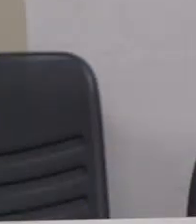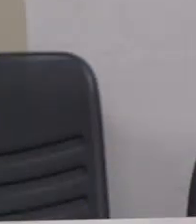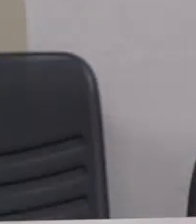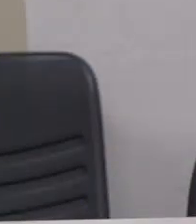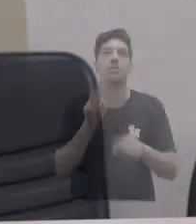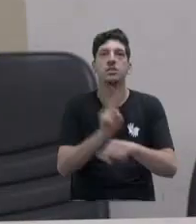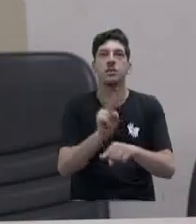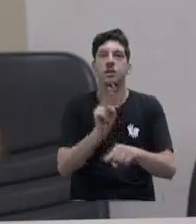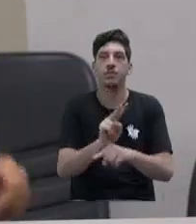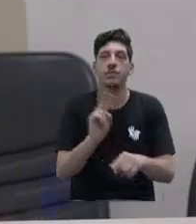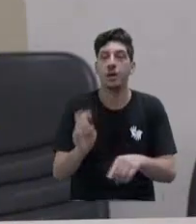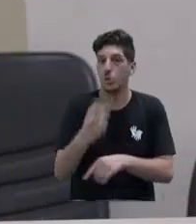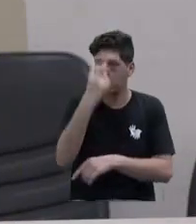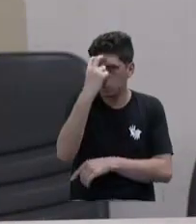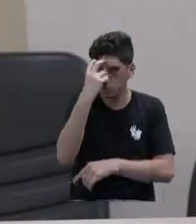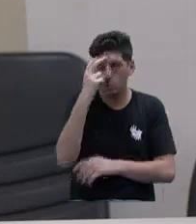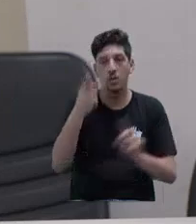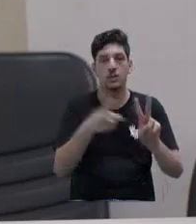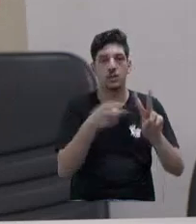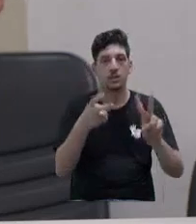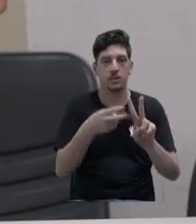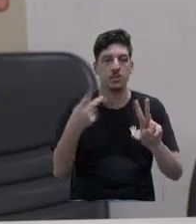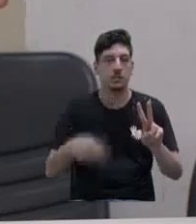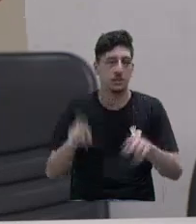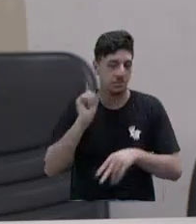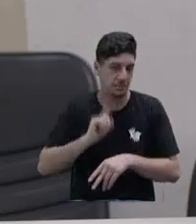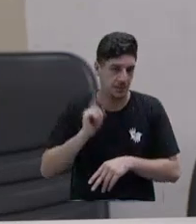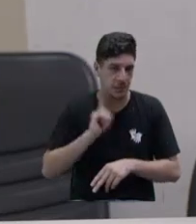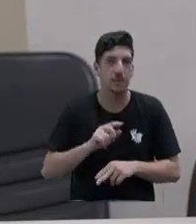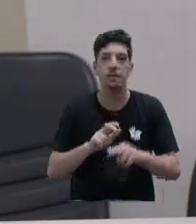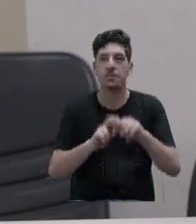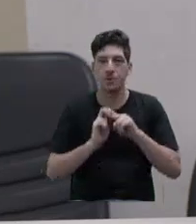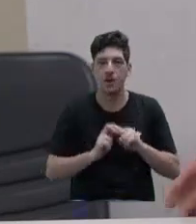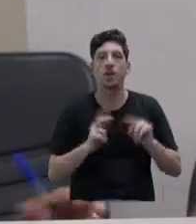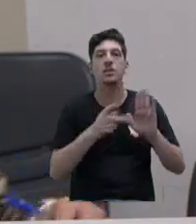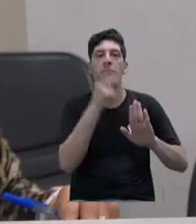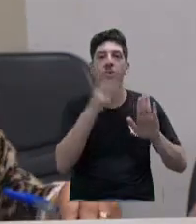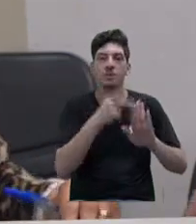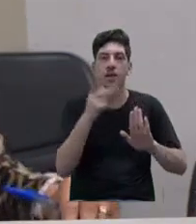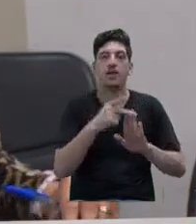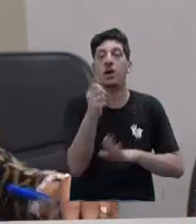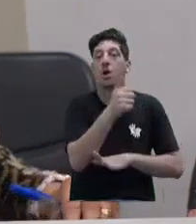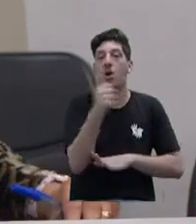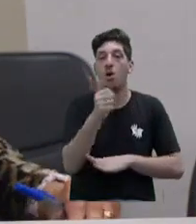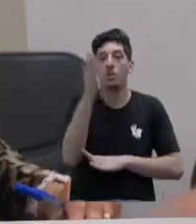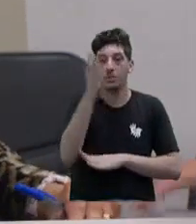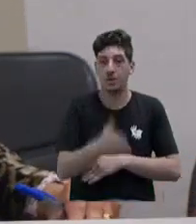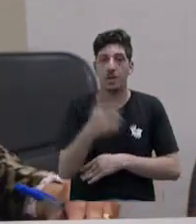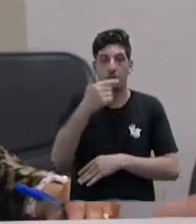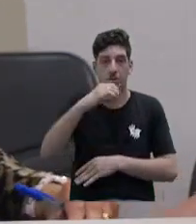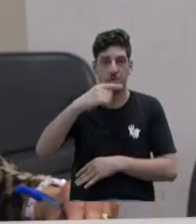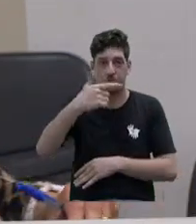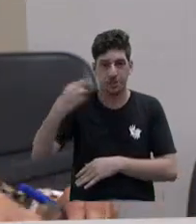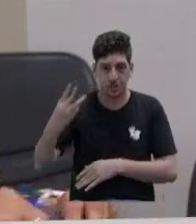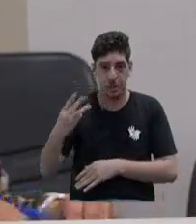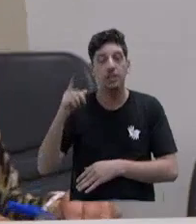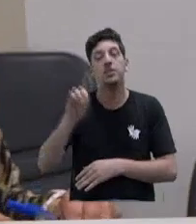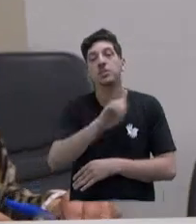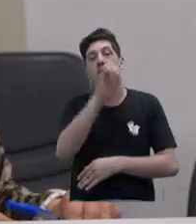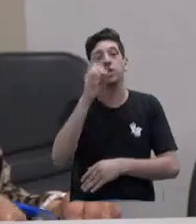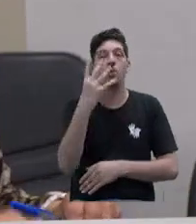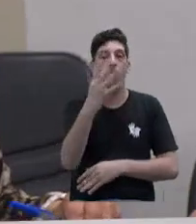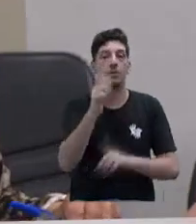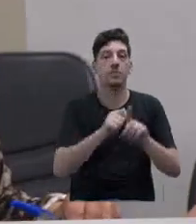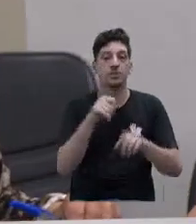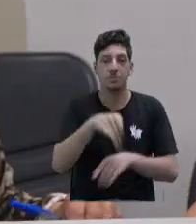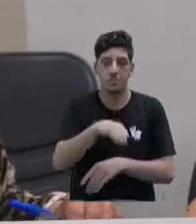salvaguarda das culturas indígenas em Minas Gerais, por meio da Portaria 11/2023, que foi no dia 4